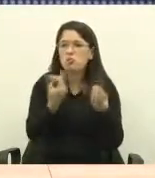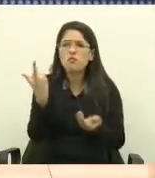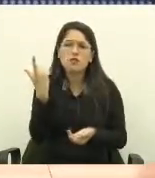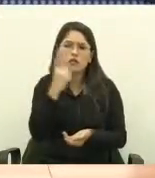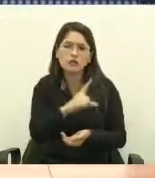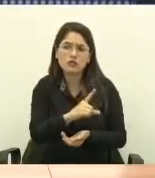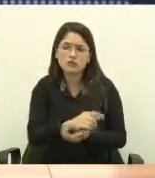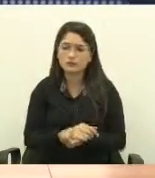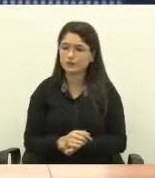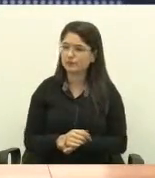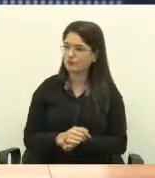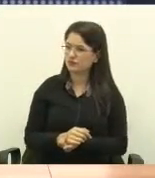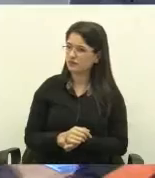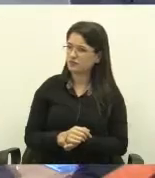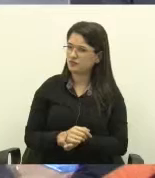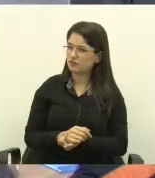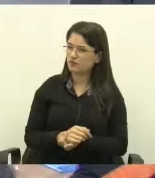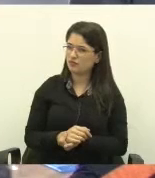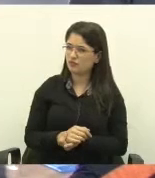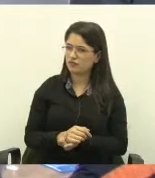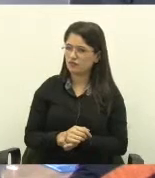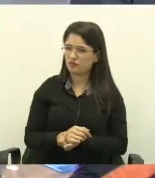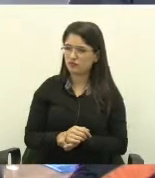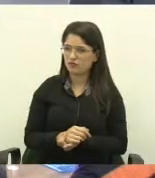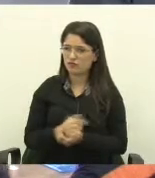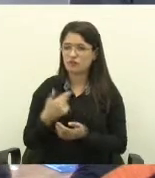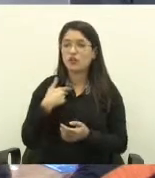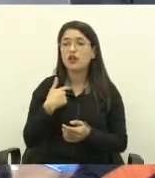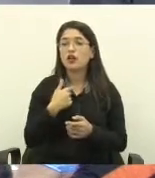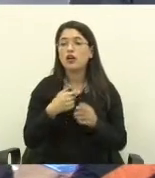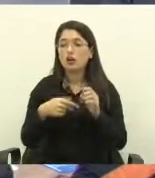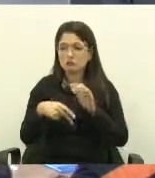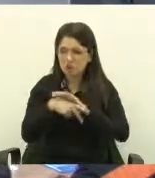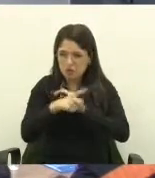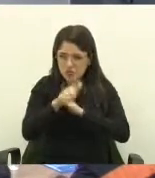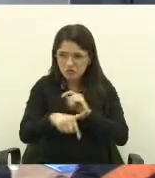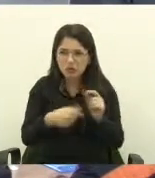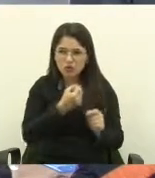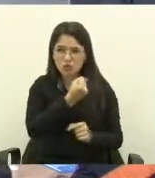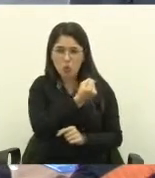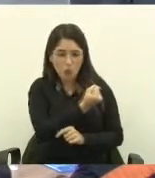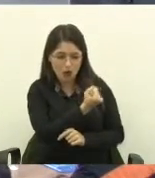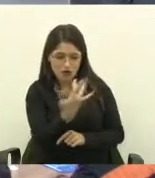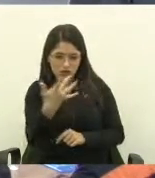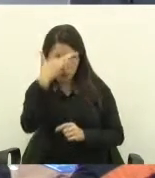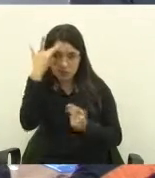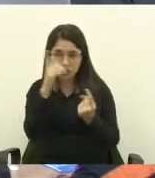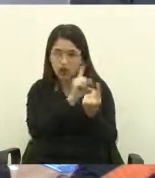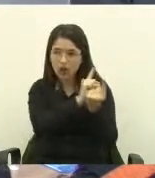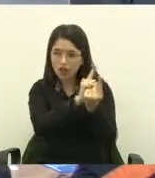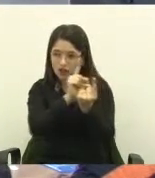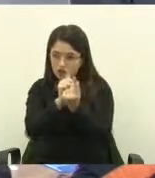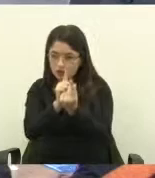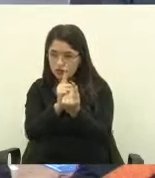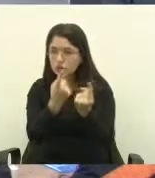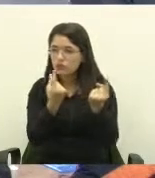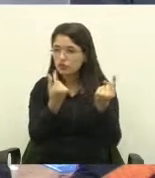Você disse que abaixou o recurso e aumentou o número de atendidos, é isso? É a mesma linha de